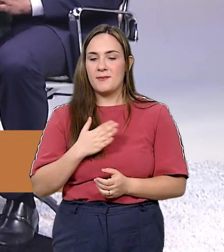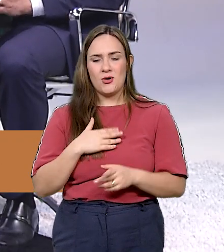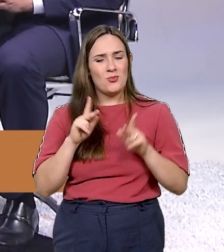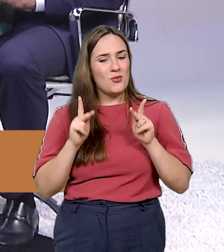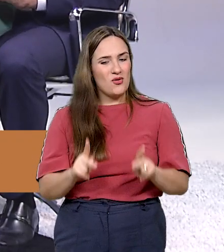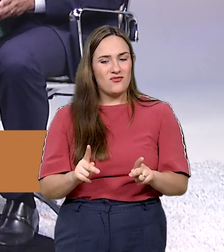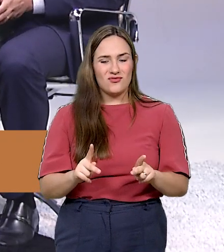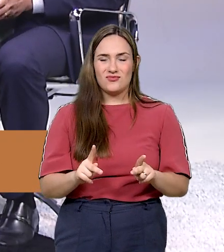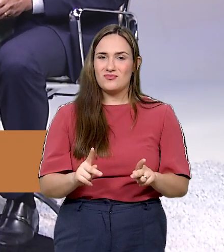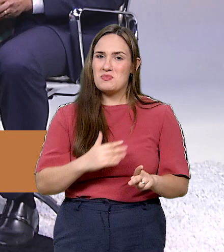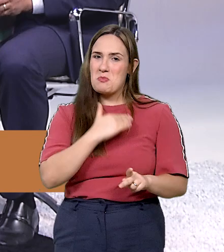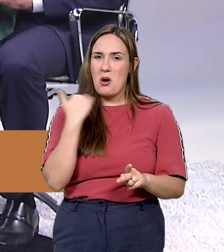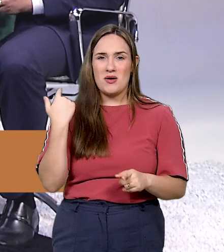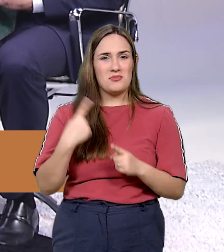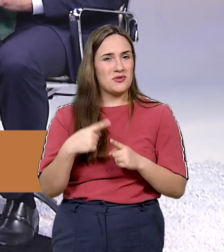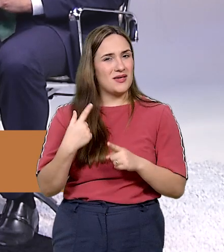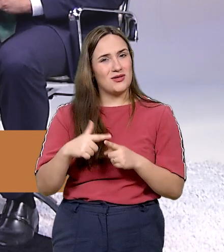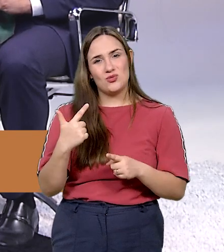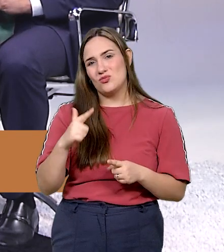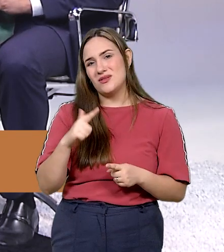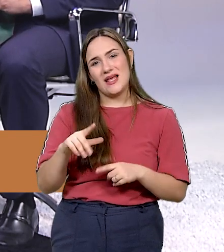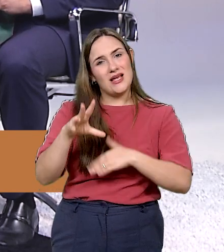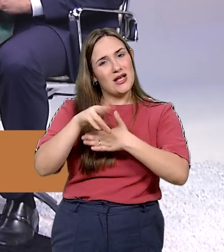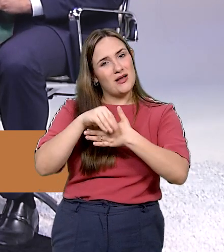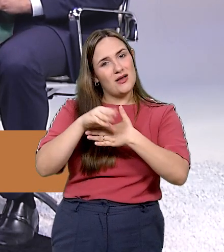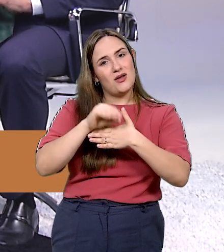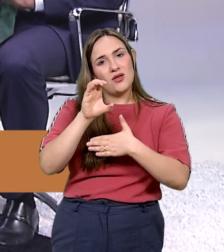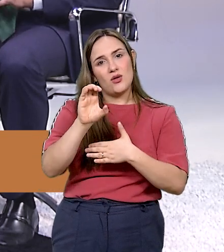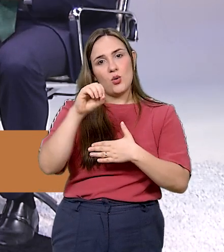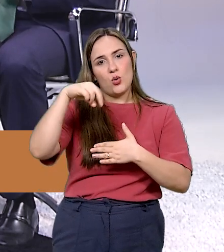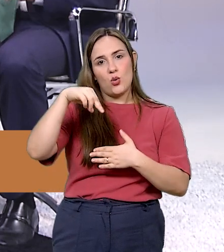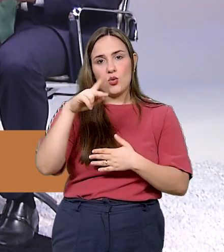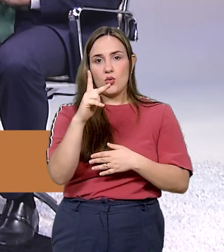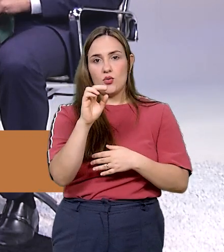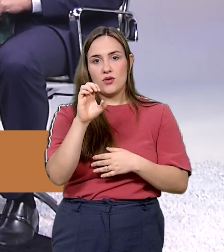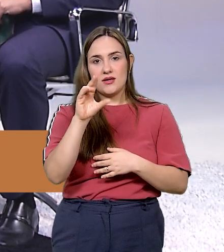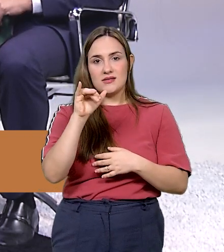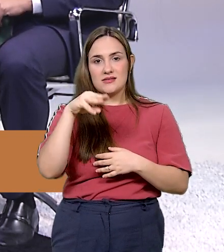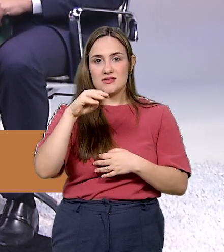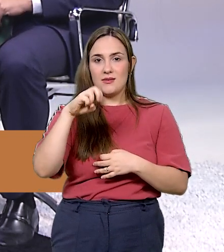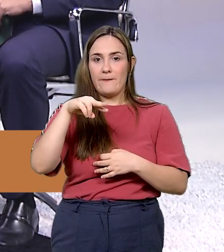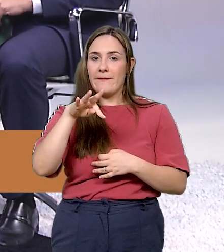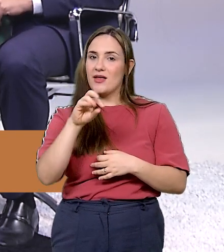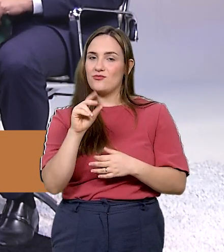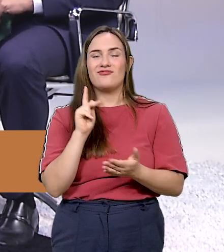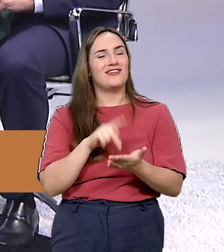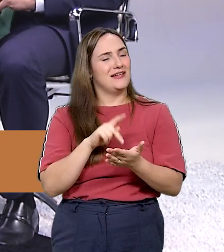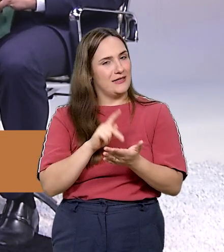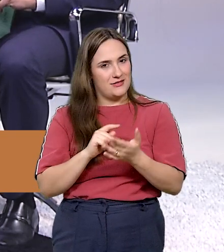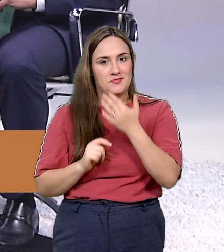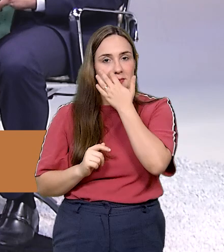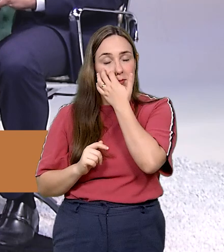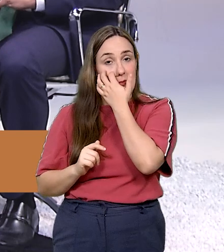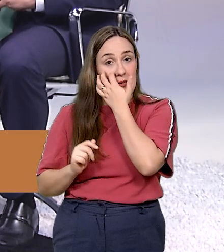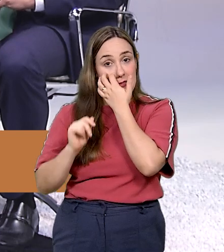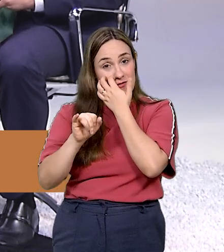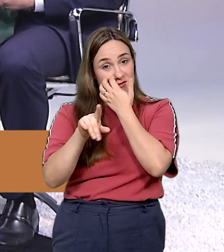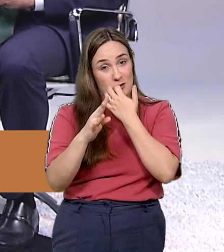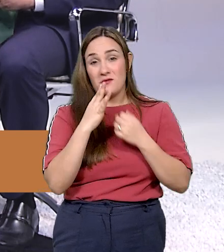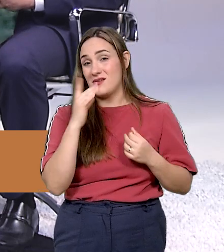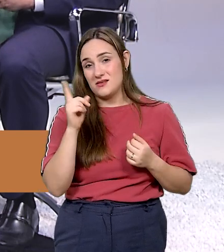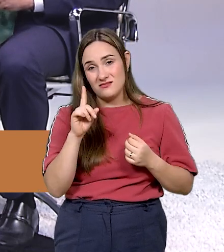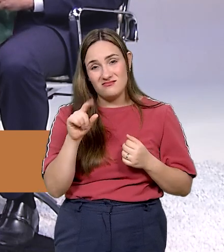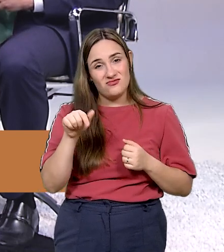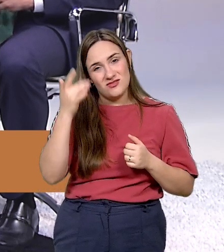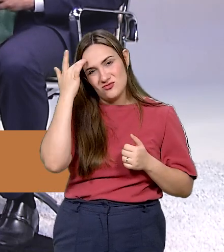meu povo perece por falta de conhecimento. Isso se aplica a qualquer situação da vida. Aquilo que você não conhece,